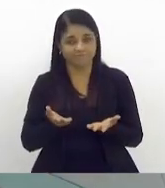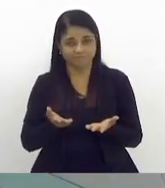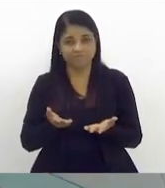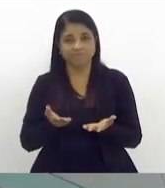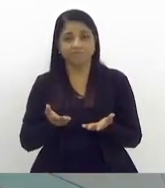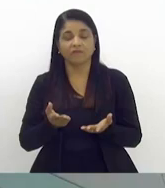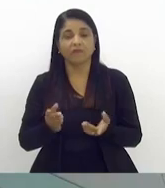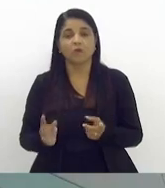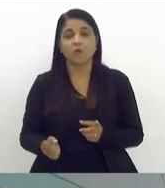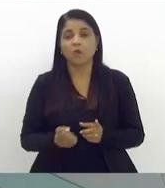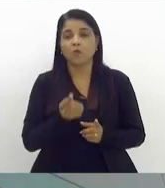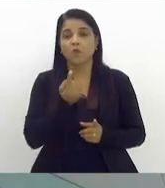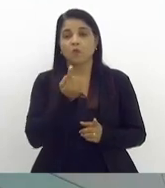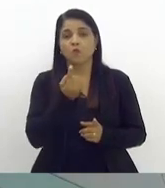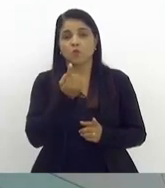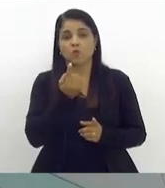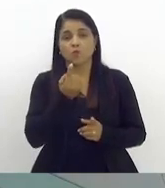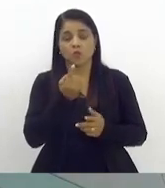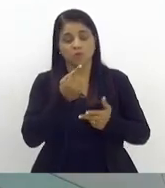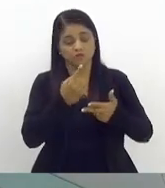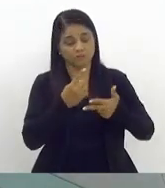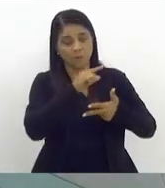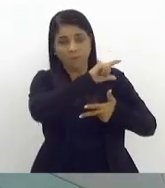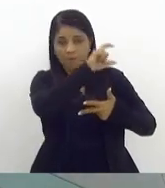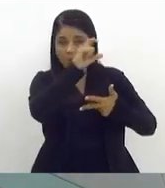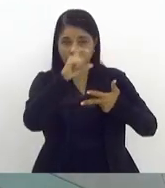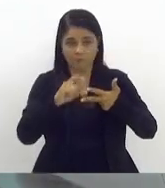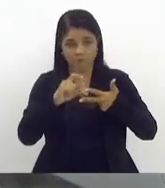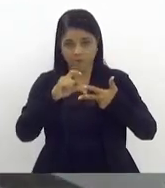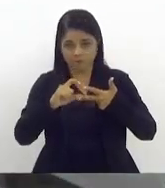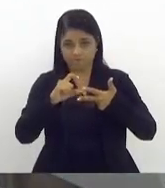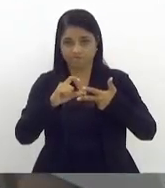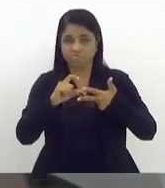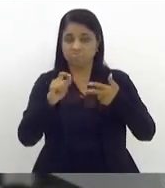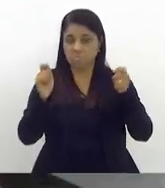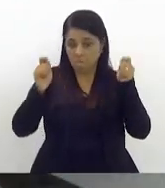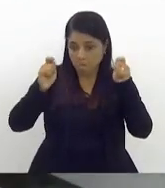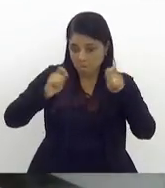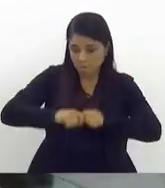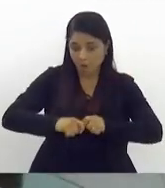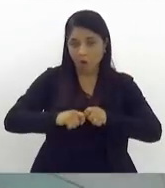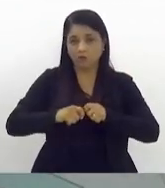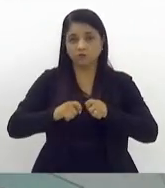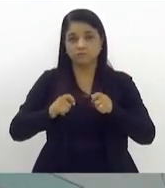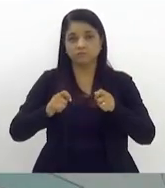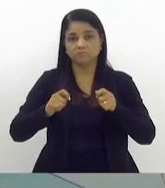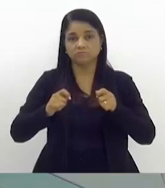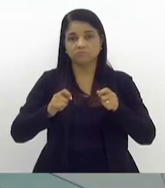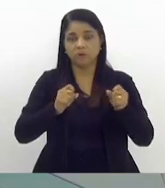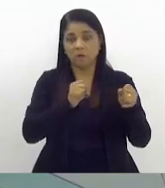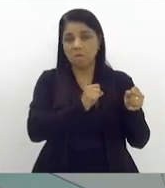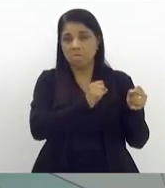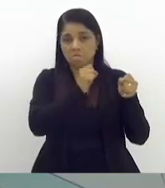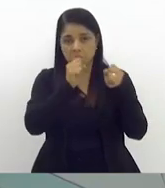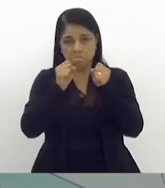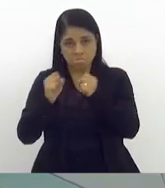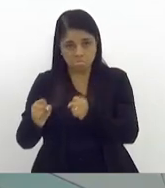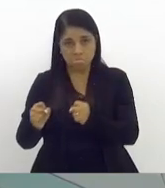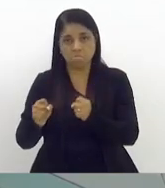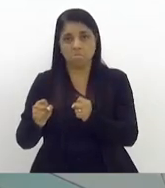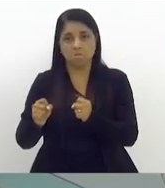um, só o Poder Executivo tem autoridade de alterar a sua